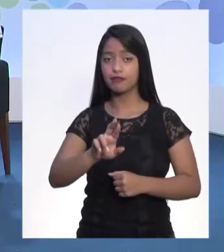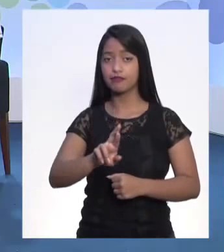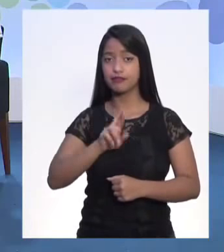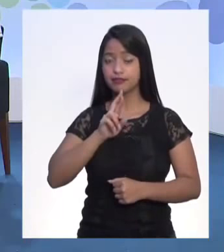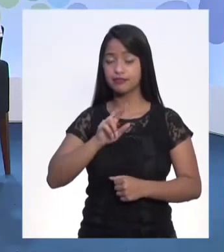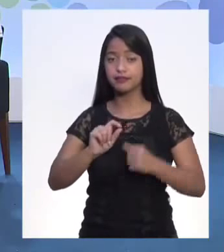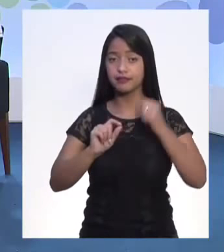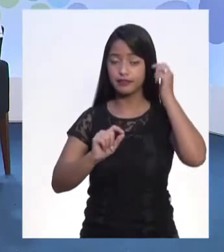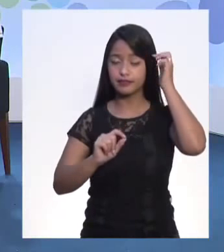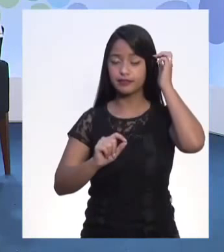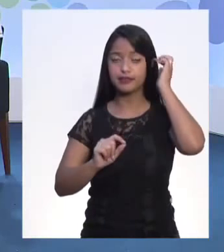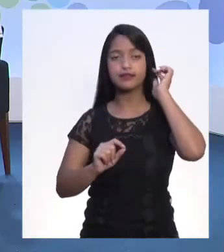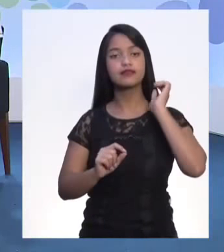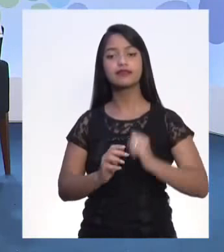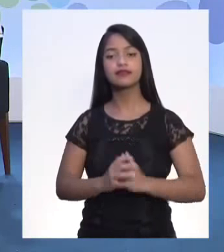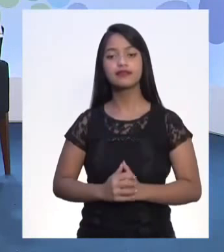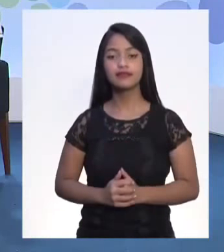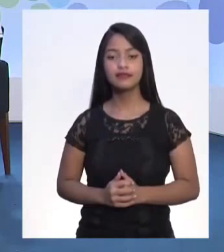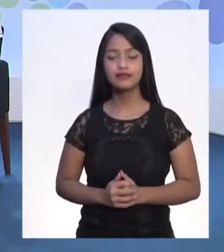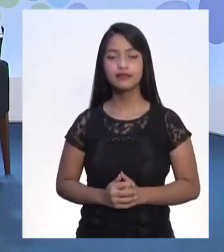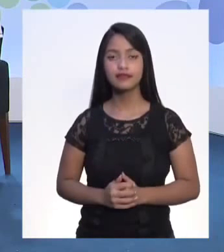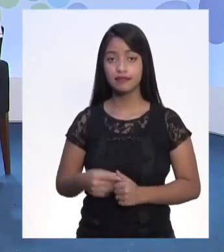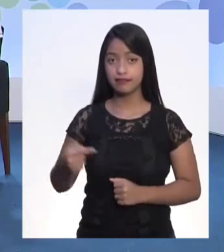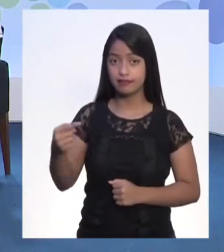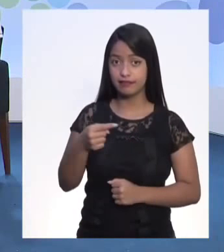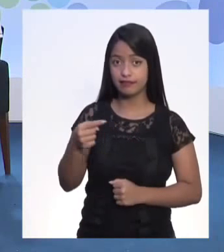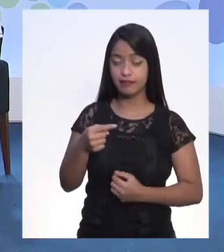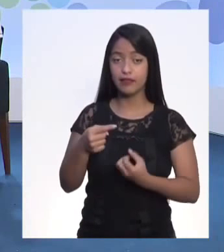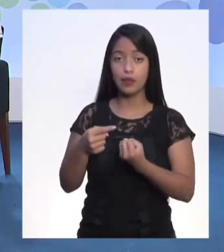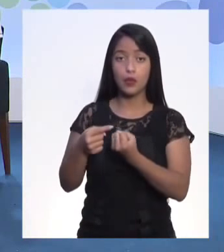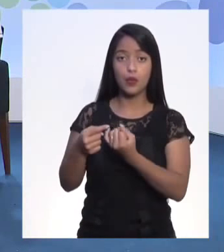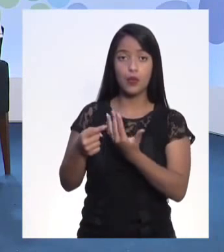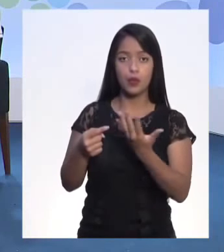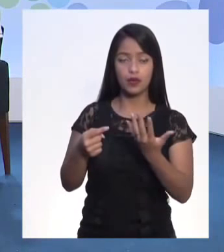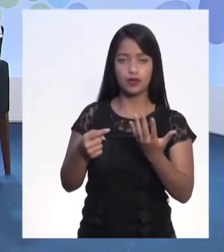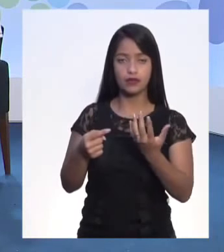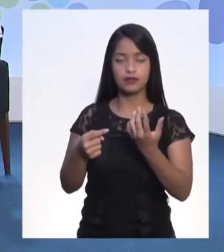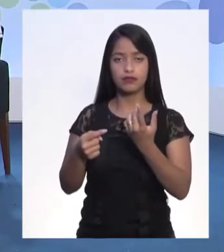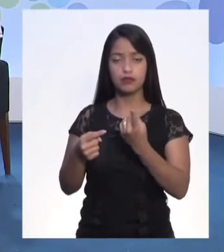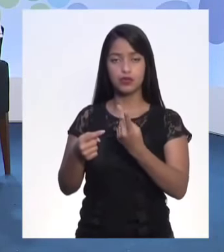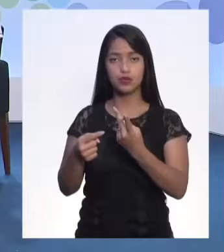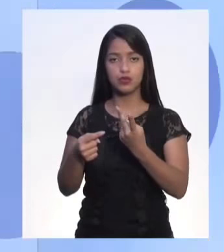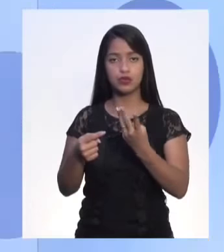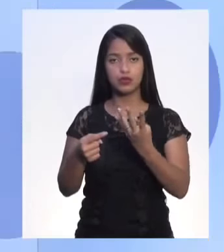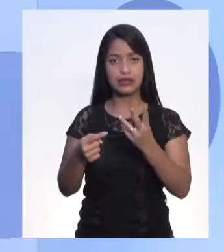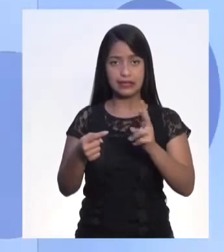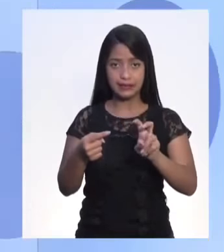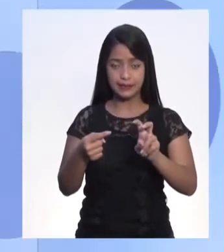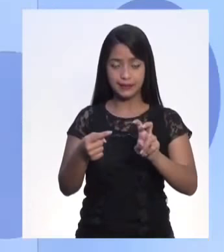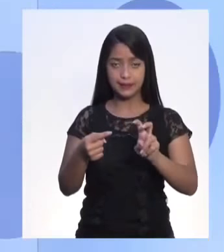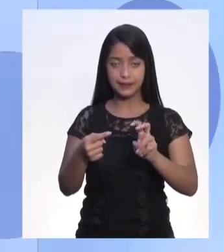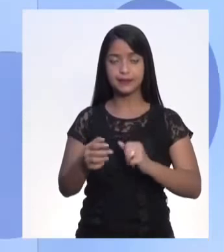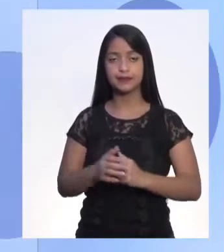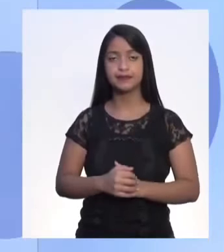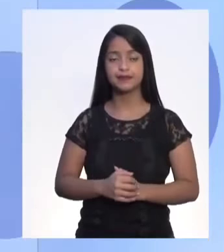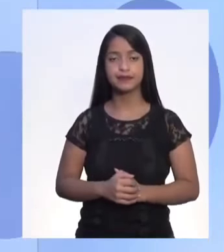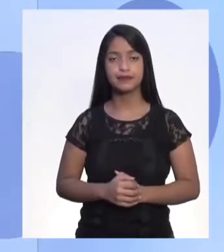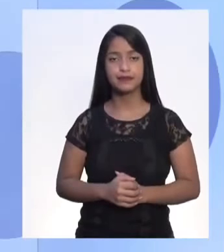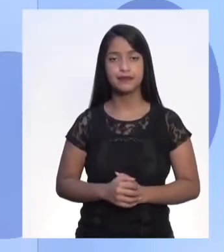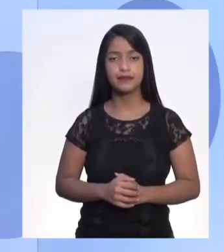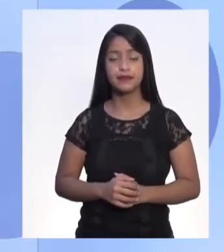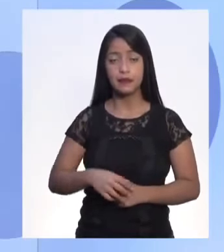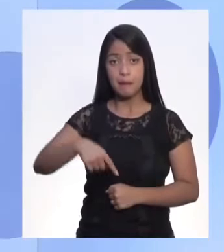né ele colocou aqui uma duas três quatro cinco setas para esquerda legal e